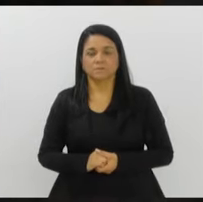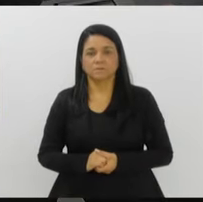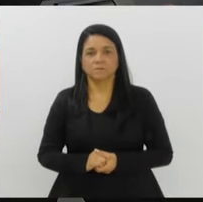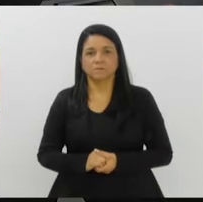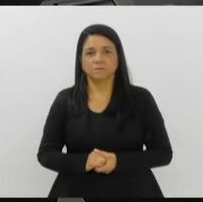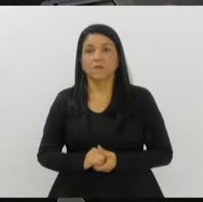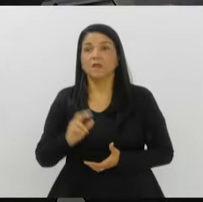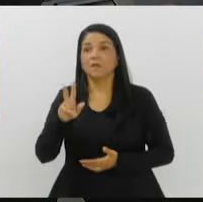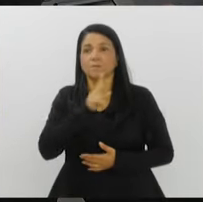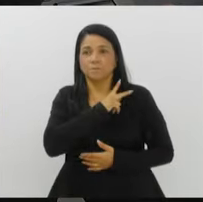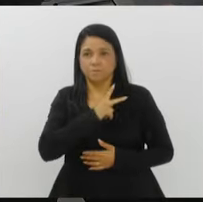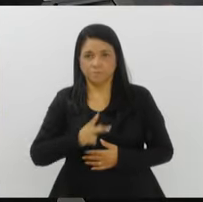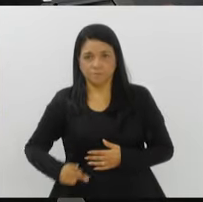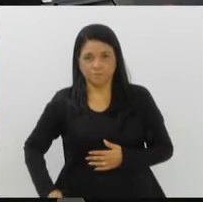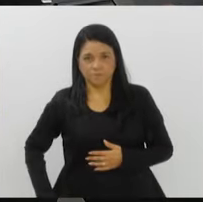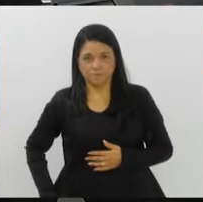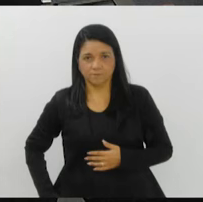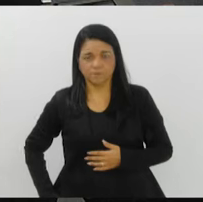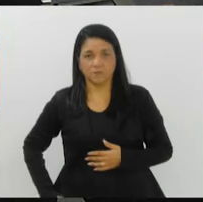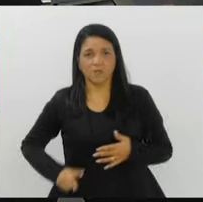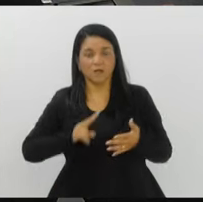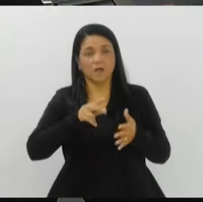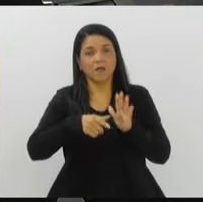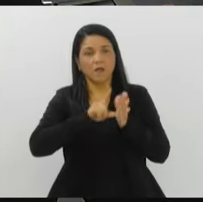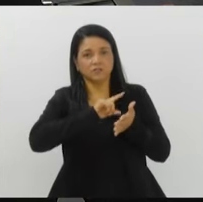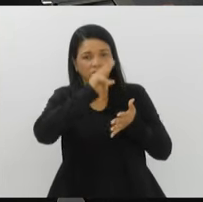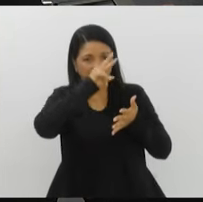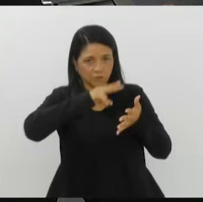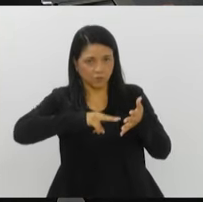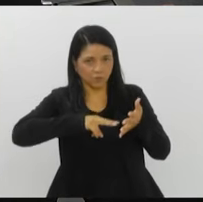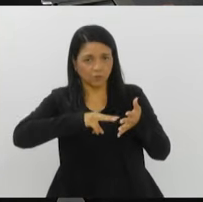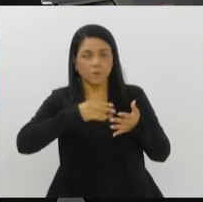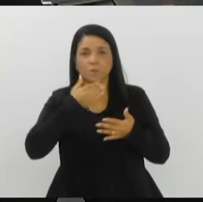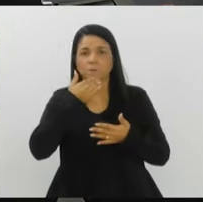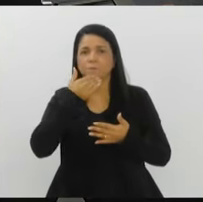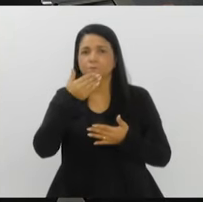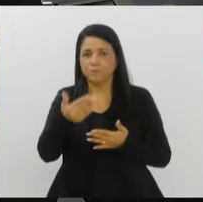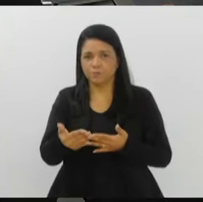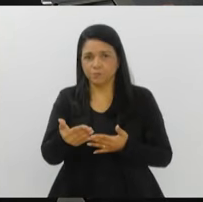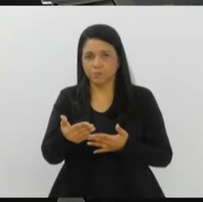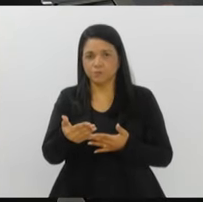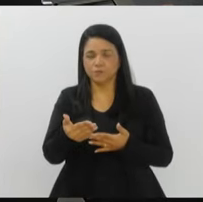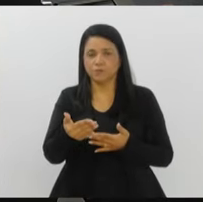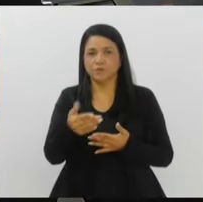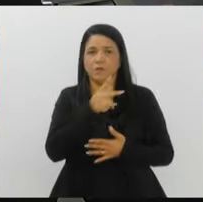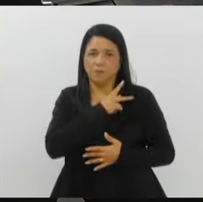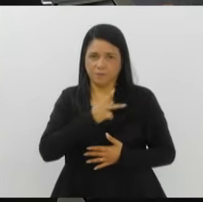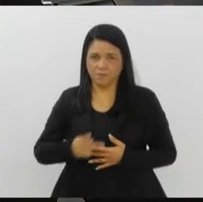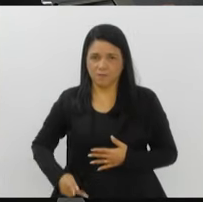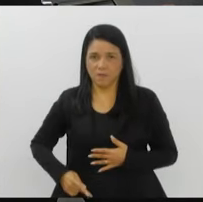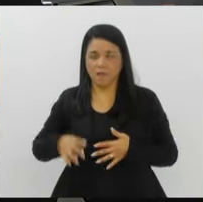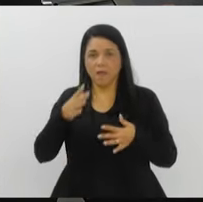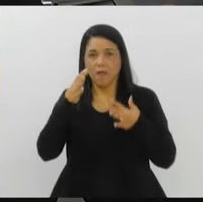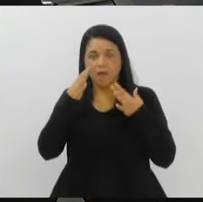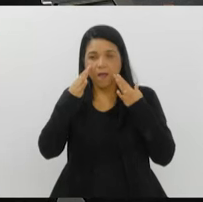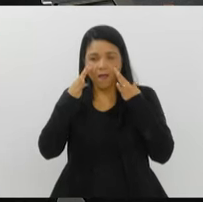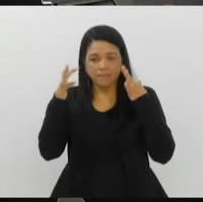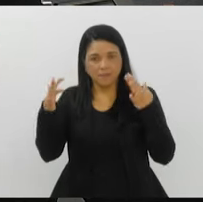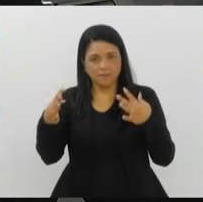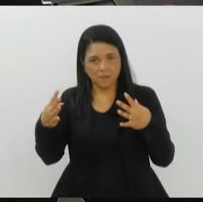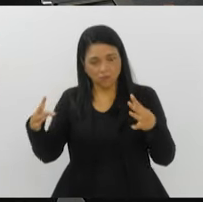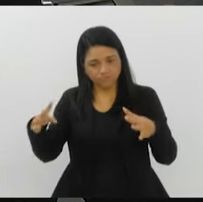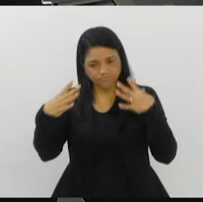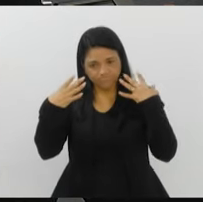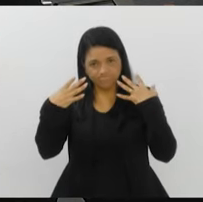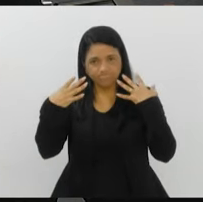Senhora Presidente, antes de fazer a leitura, eu poderia só pedir a Vossa Excelência, pedir a atenção de todos os deputados aqui, por